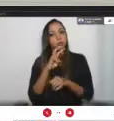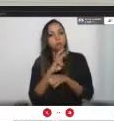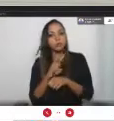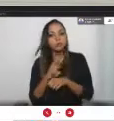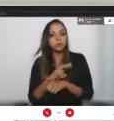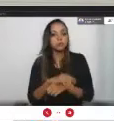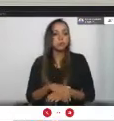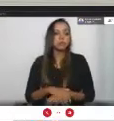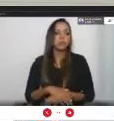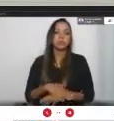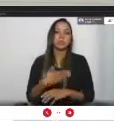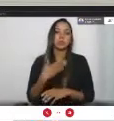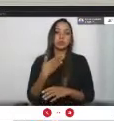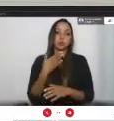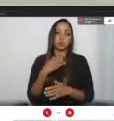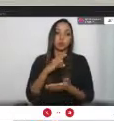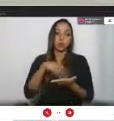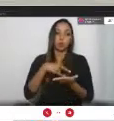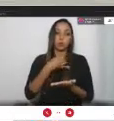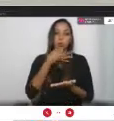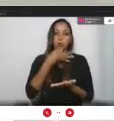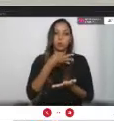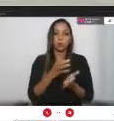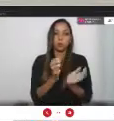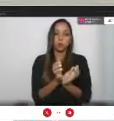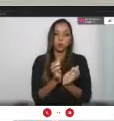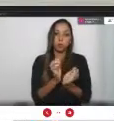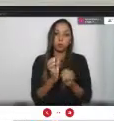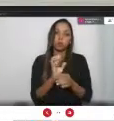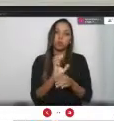Parecer da Comissão de Constituição, Legislação e Redação